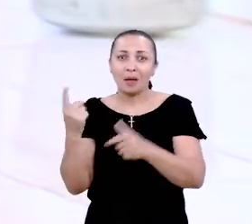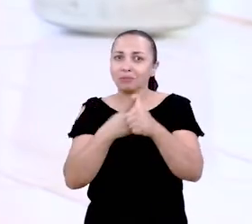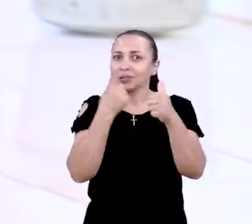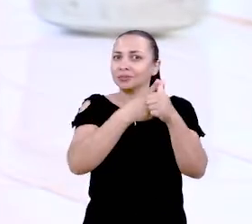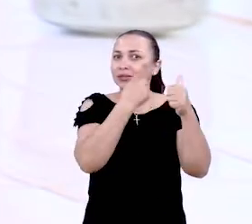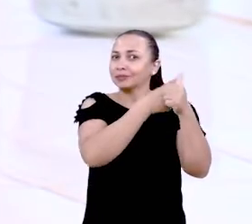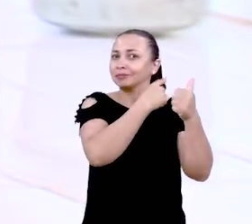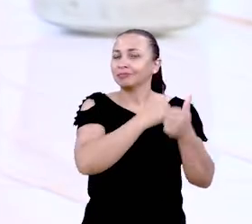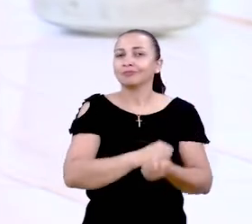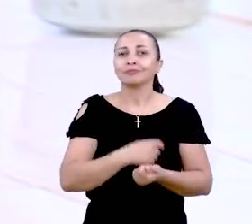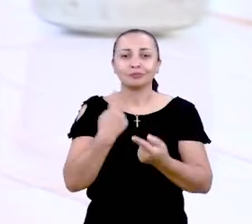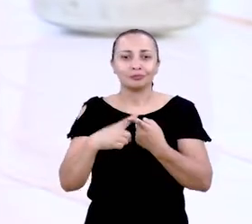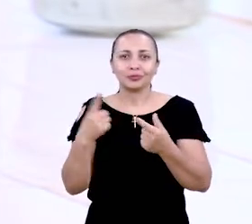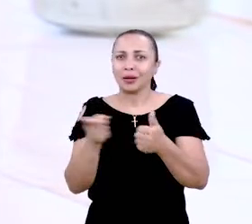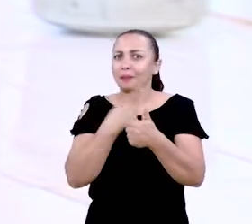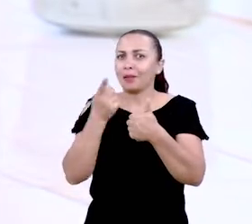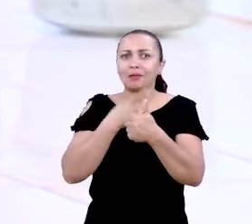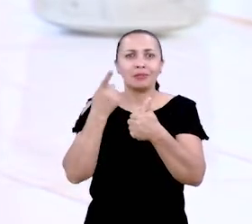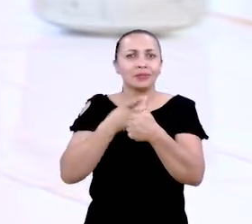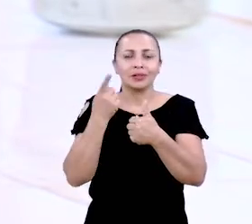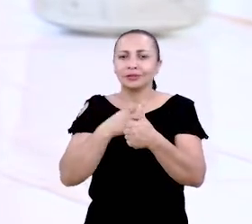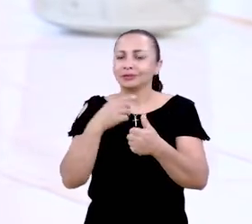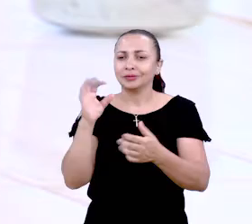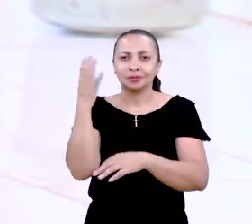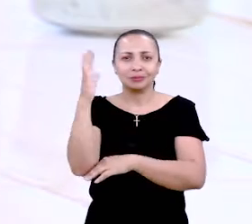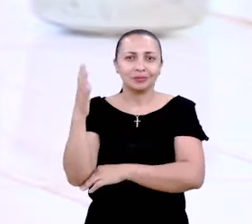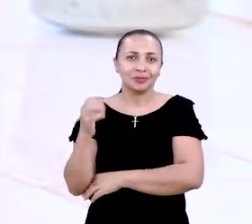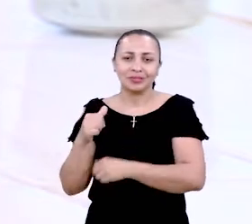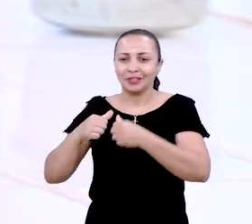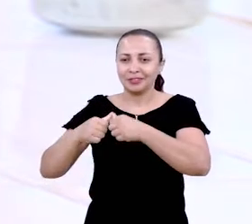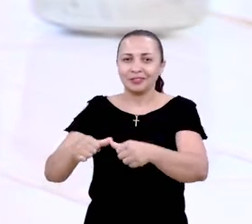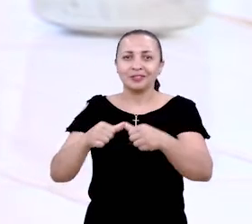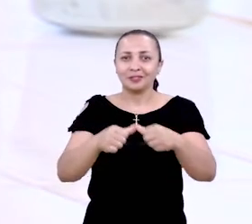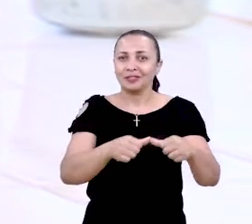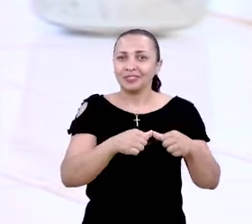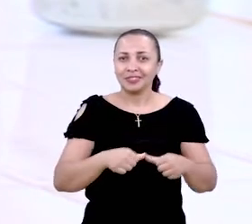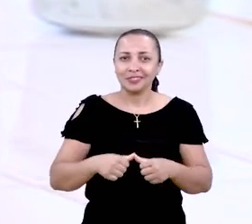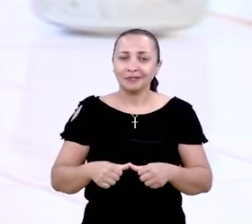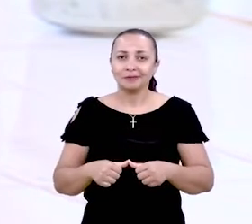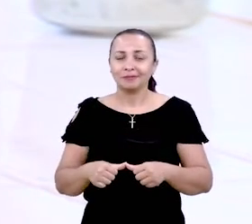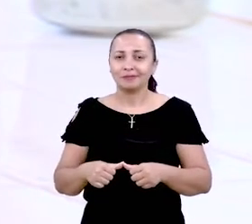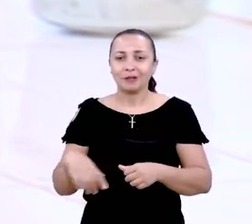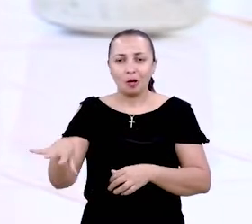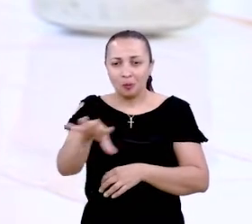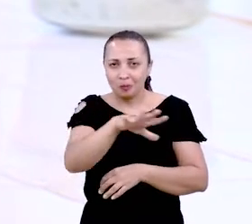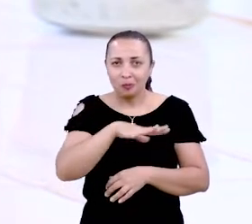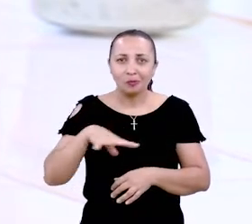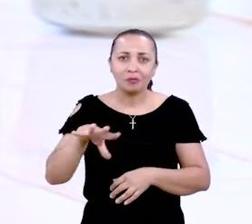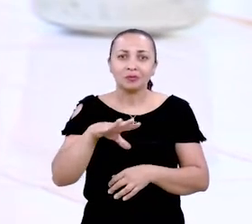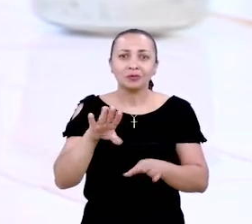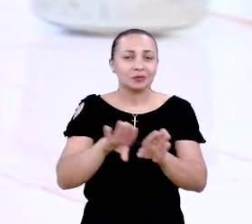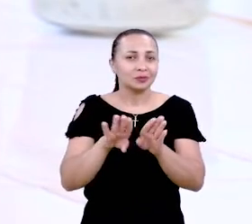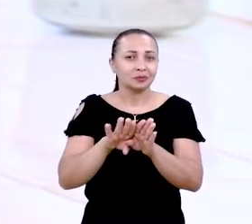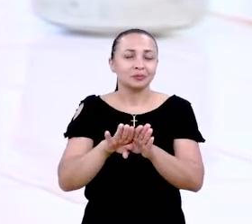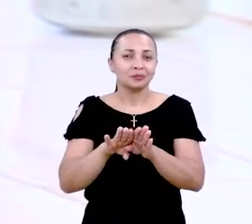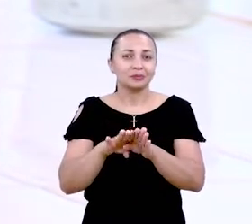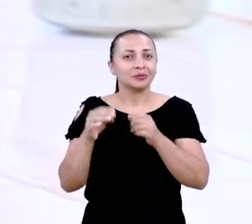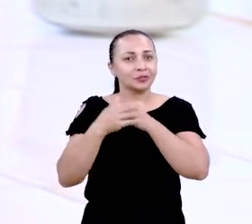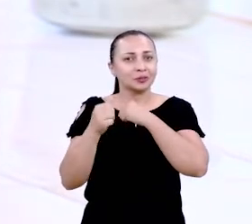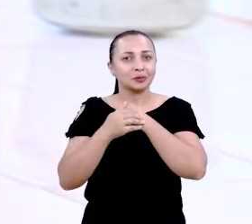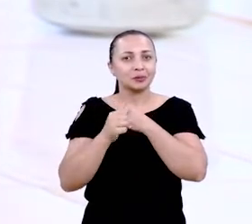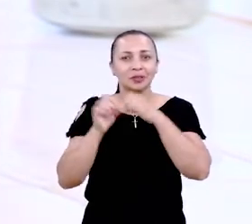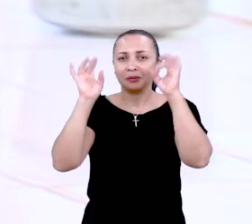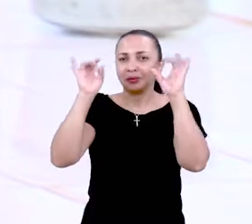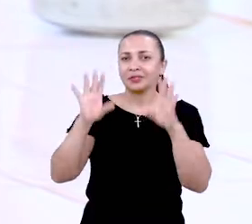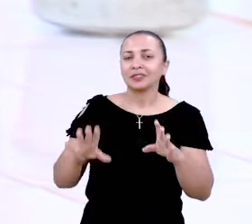de pioneiras porque elas são as primeiras espécies que se estabelecem em um ambiente. Elas também são chamadas de